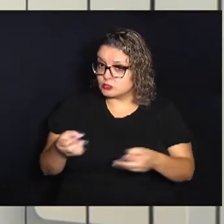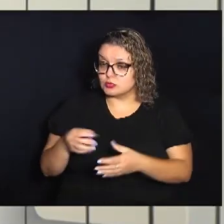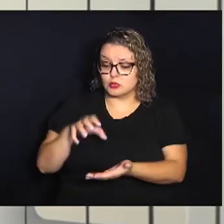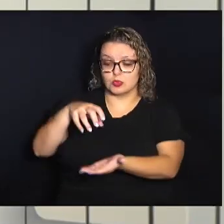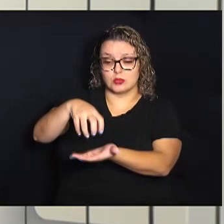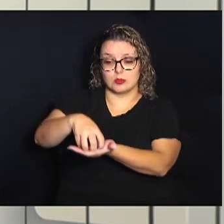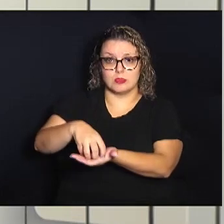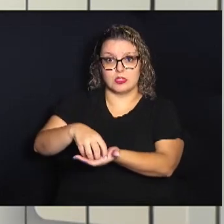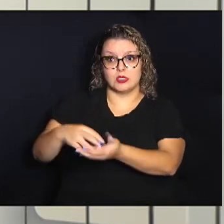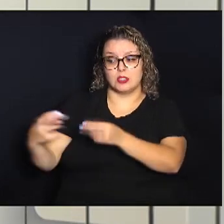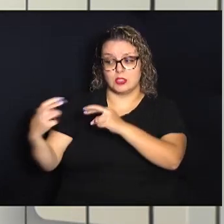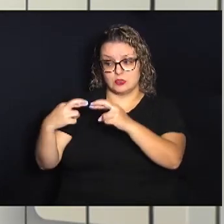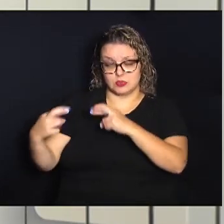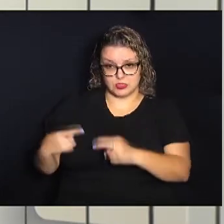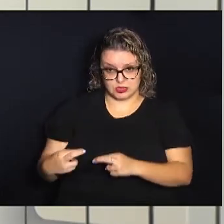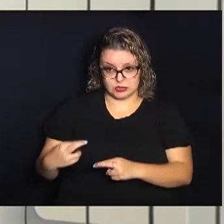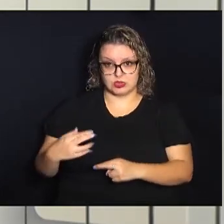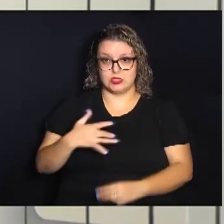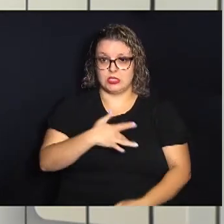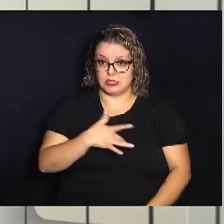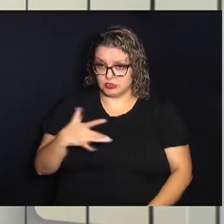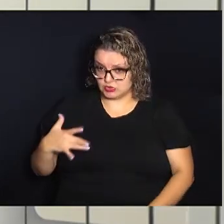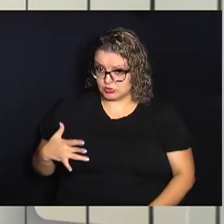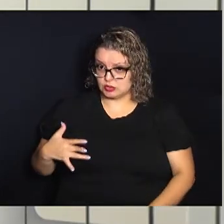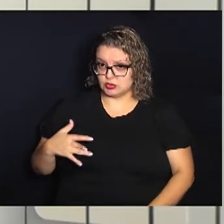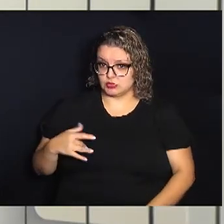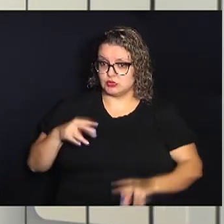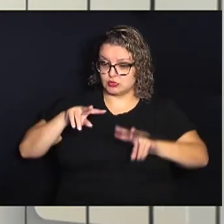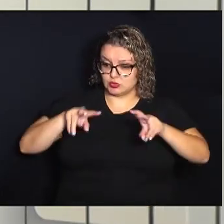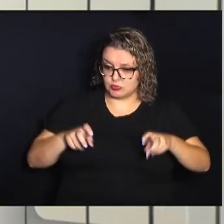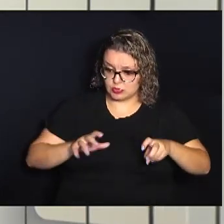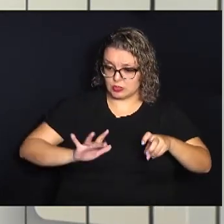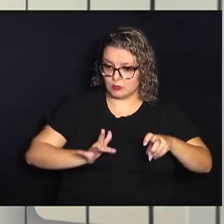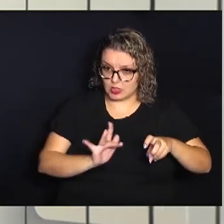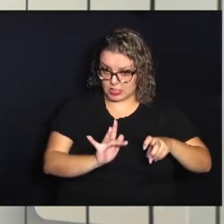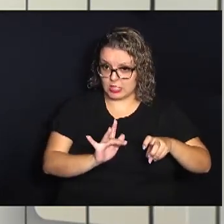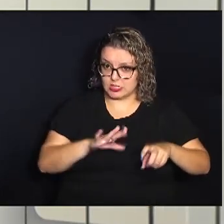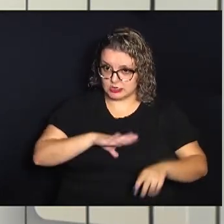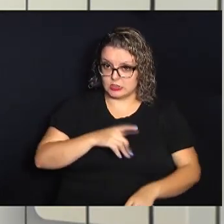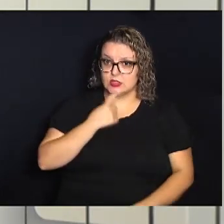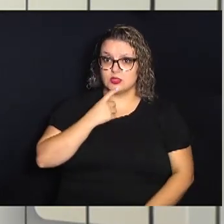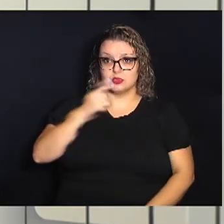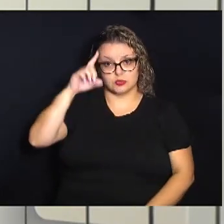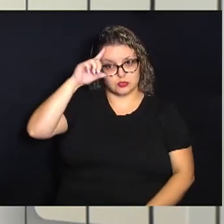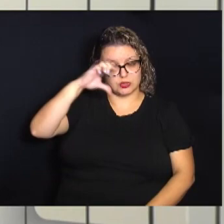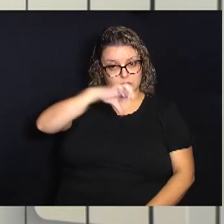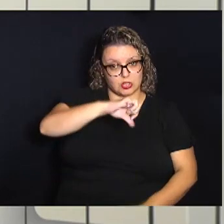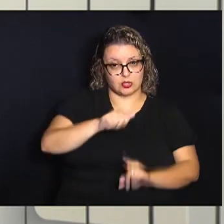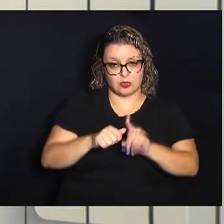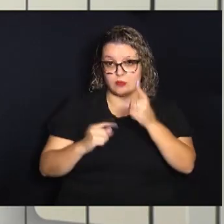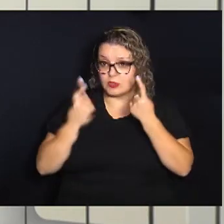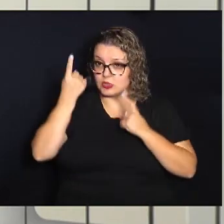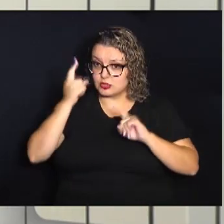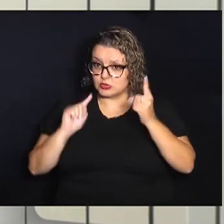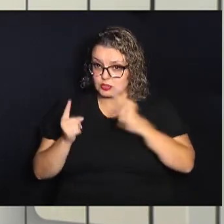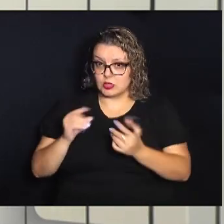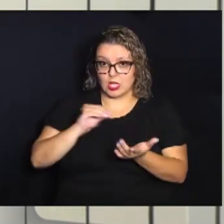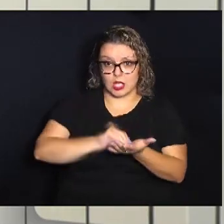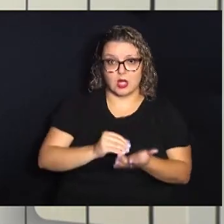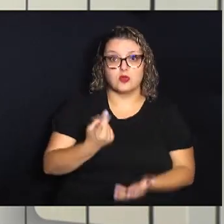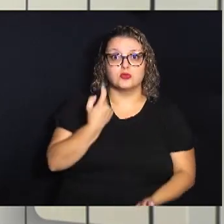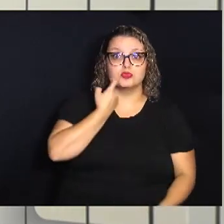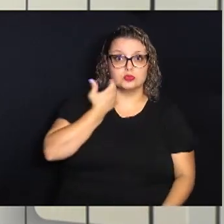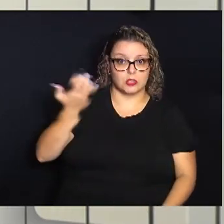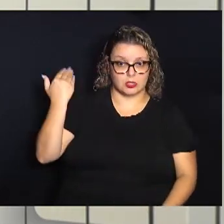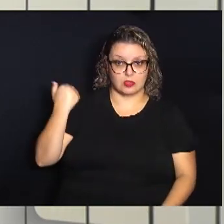Departamento de Vigilância em Saúde sobre a dengue aqui em Campinas foi no dia 9 de fevereiro, portanto, última sexta-feira,